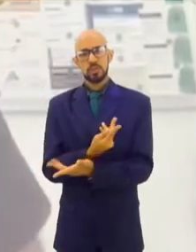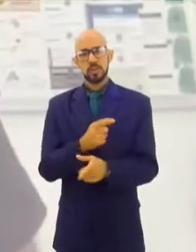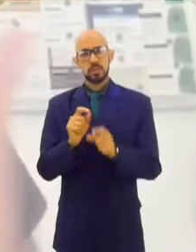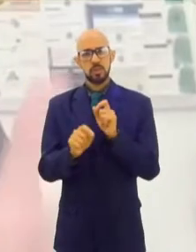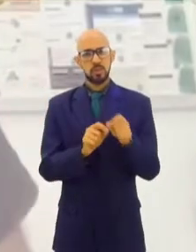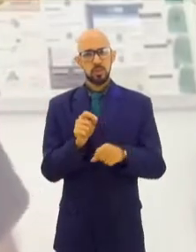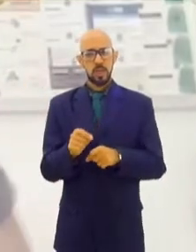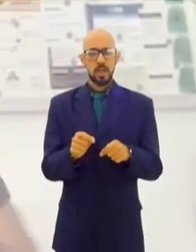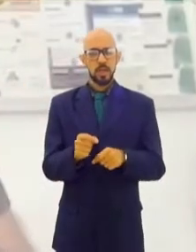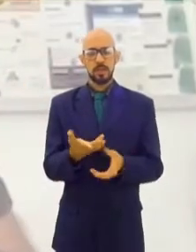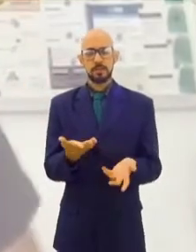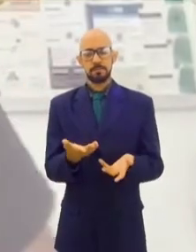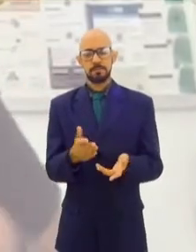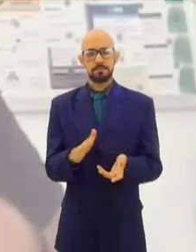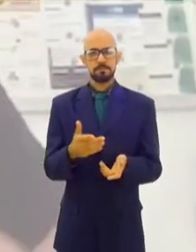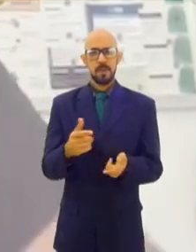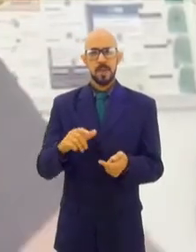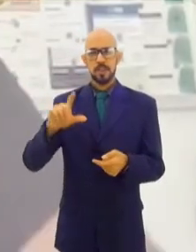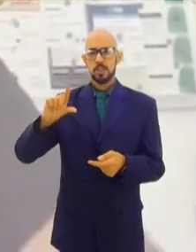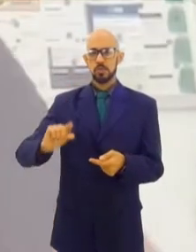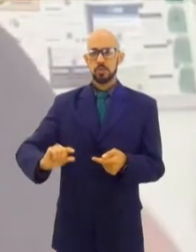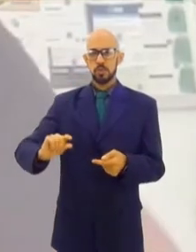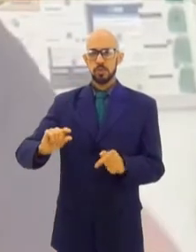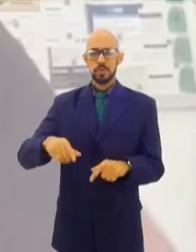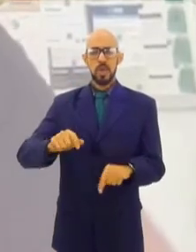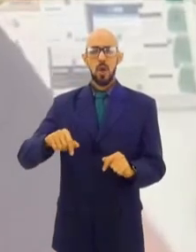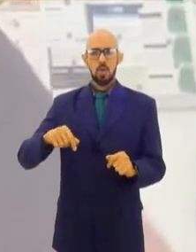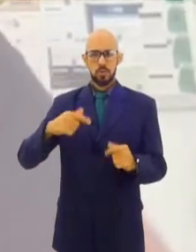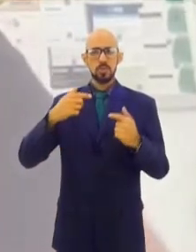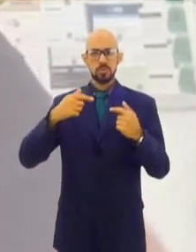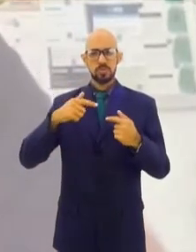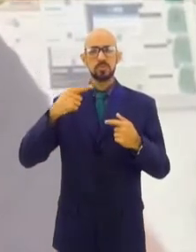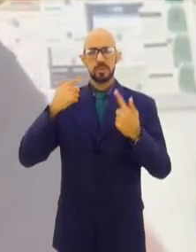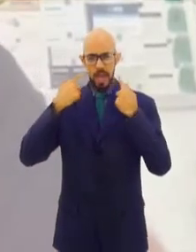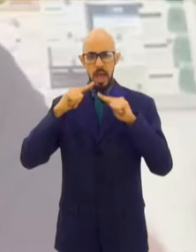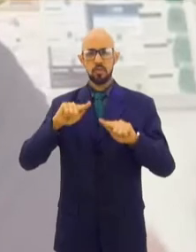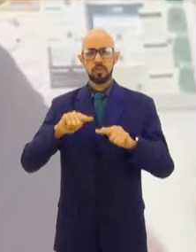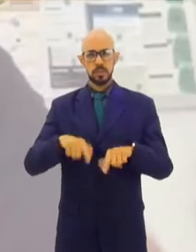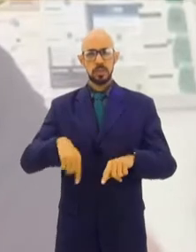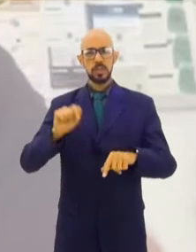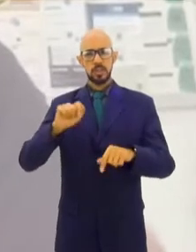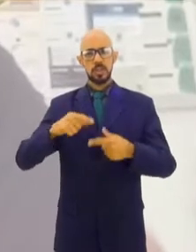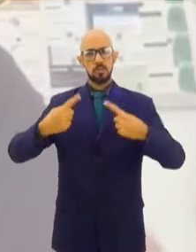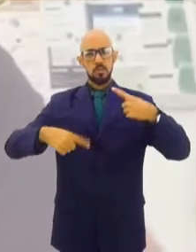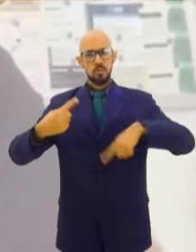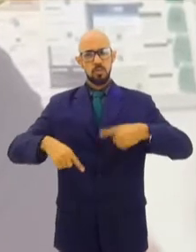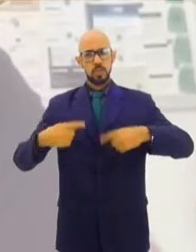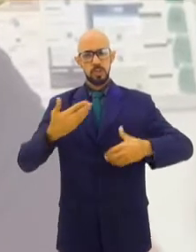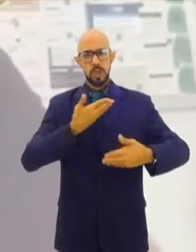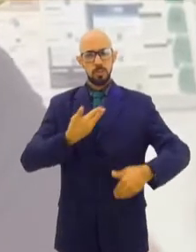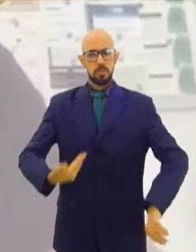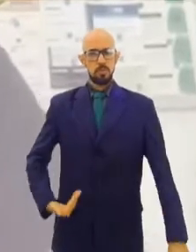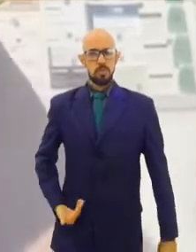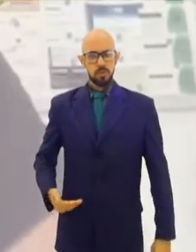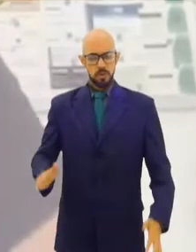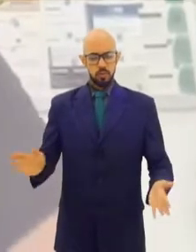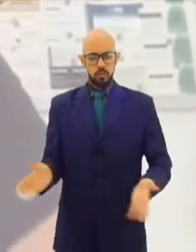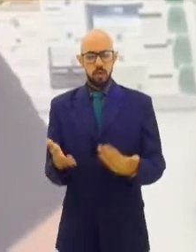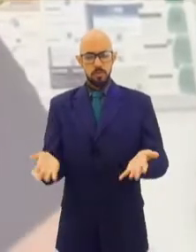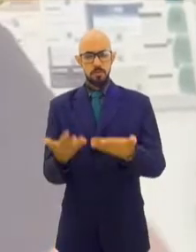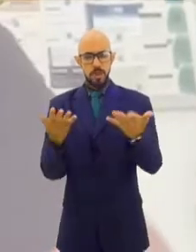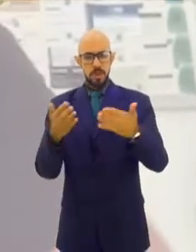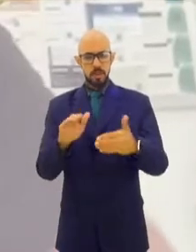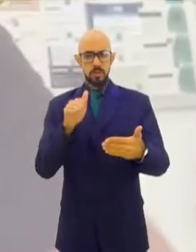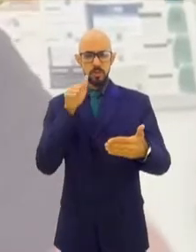teve um uma espécie de redução Brastemp aí da política pública de fomento e